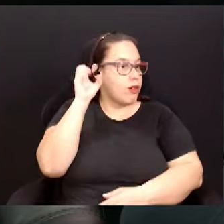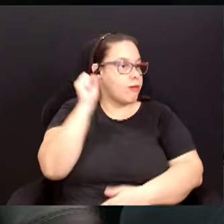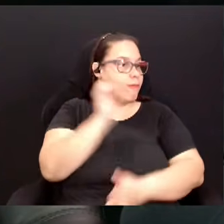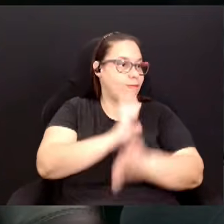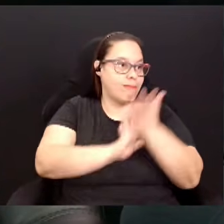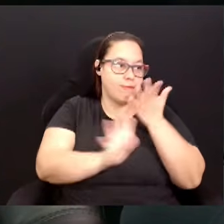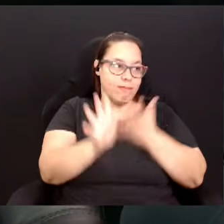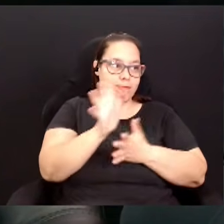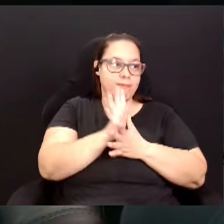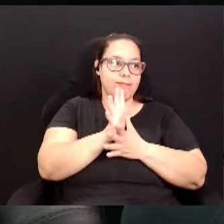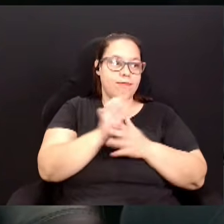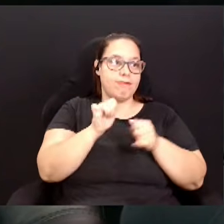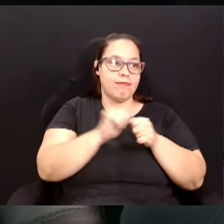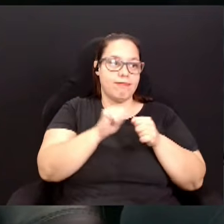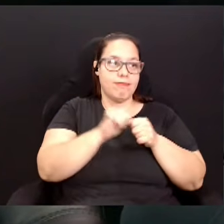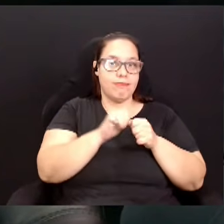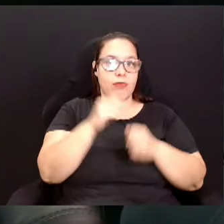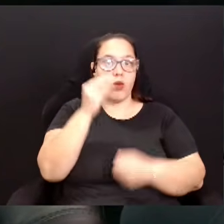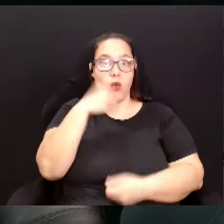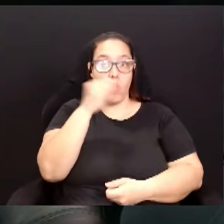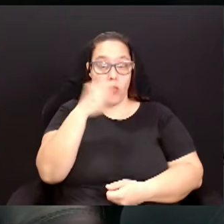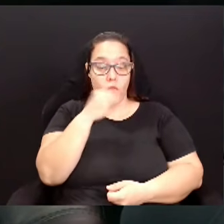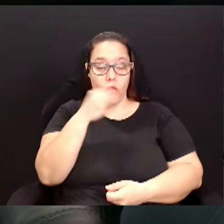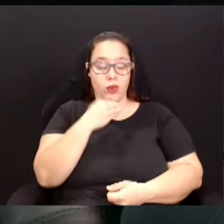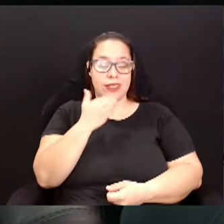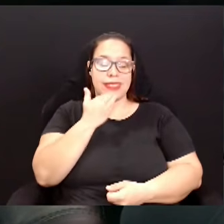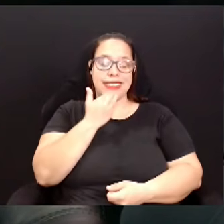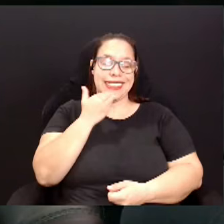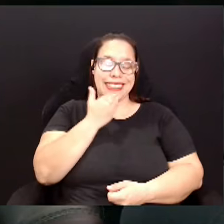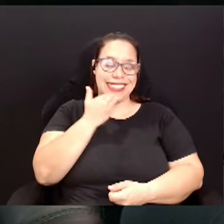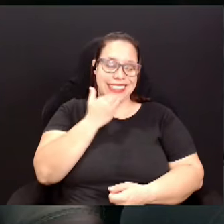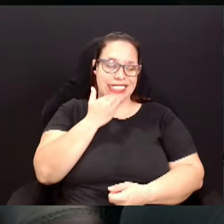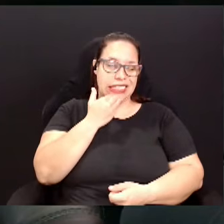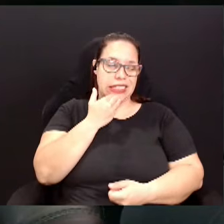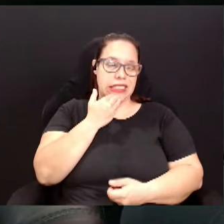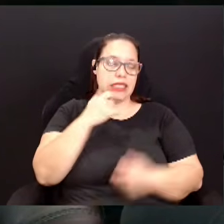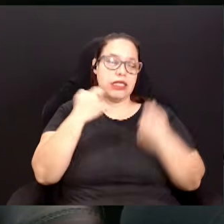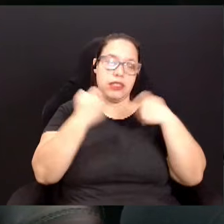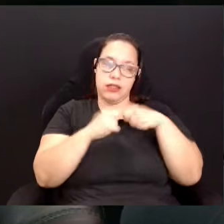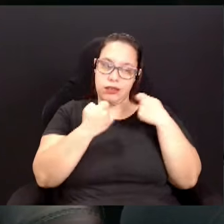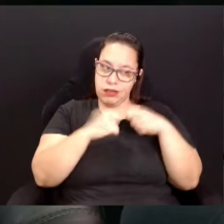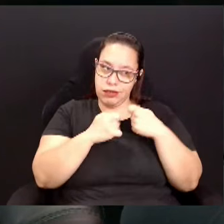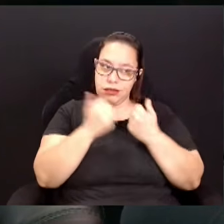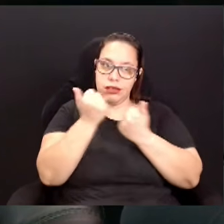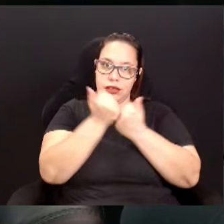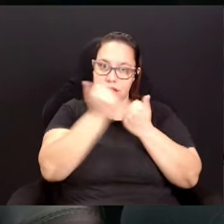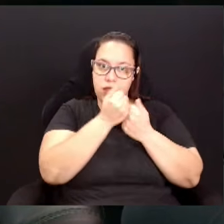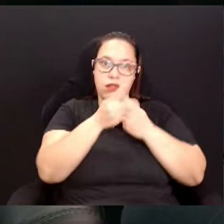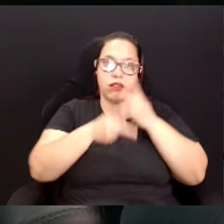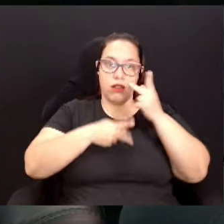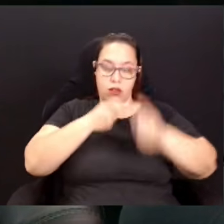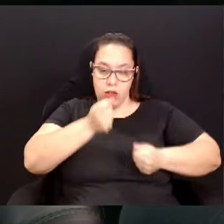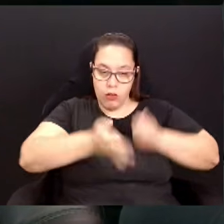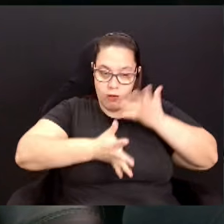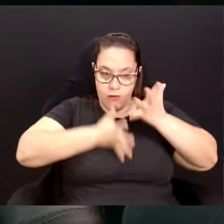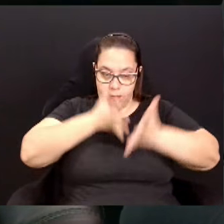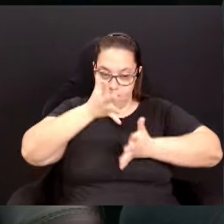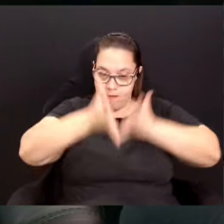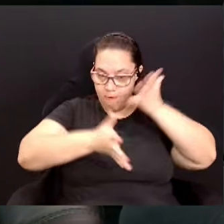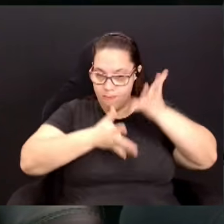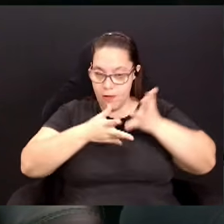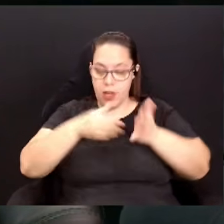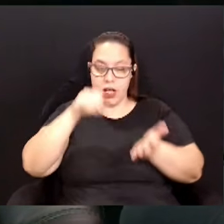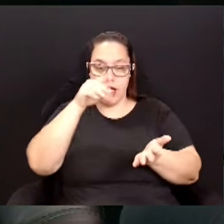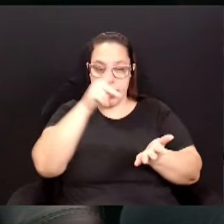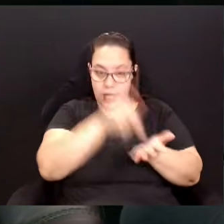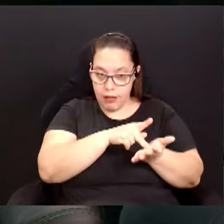uma falha com ela. E essa pessoa fica muito precisando de falar, de ser ouvida, de ser validada. Muitas